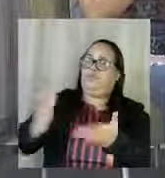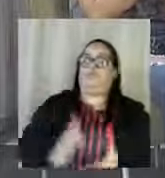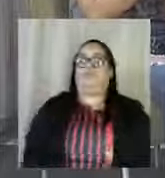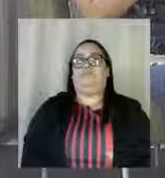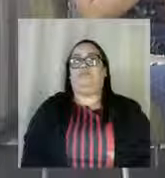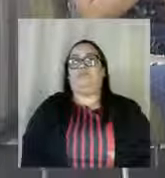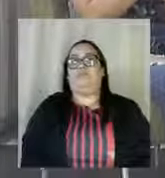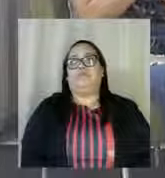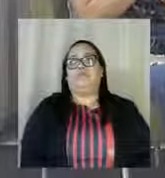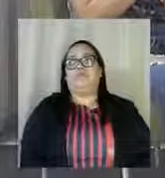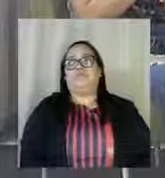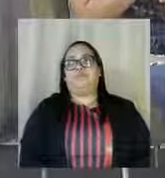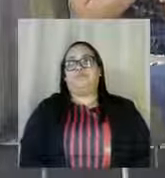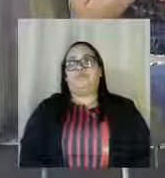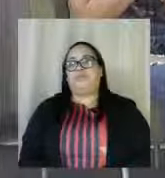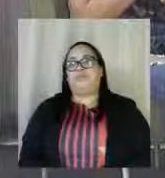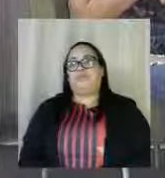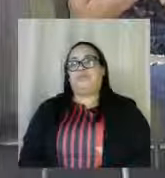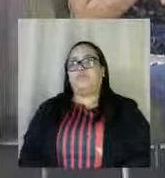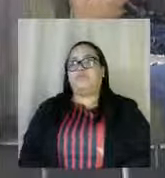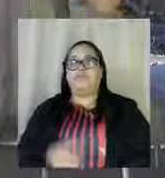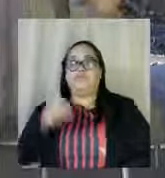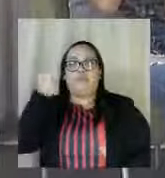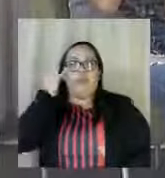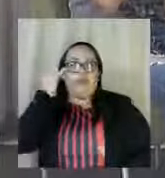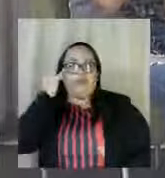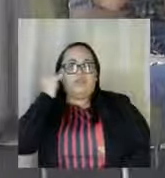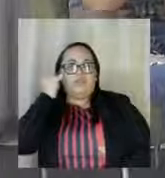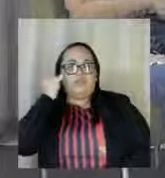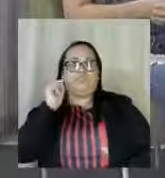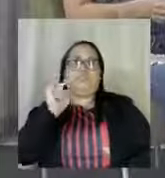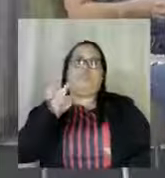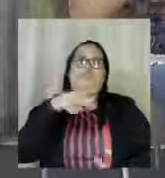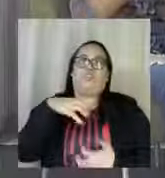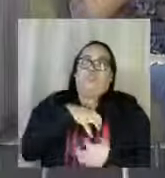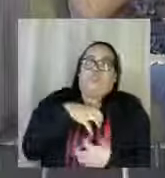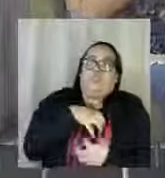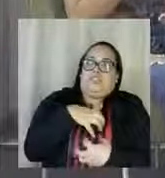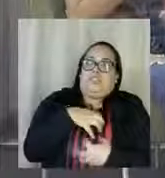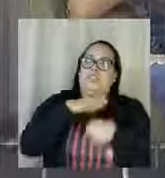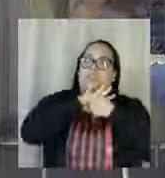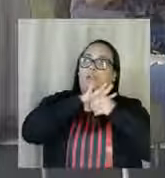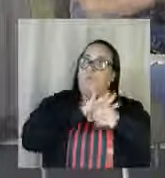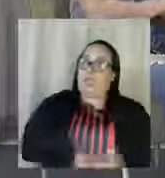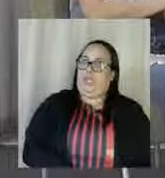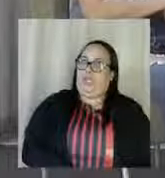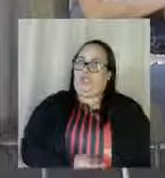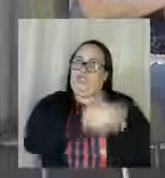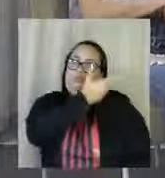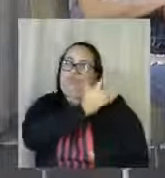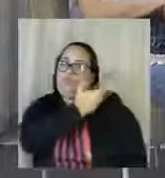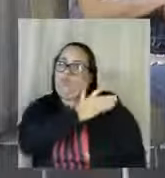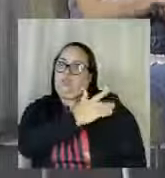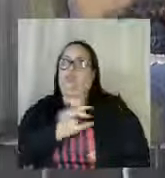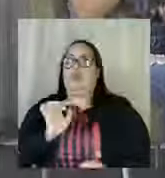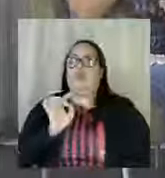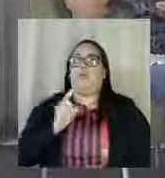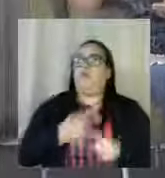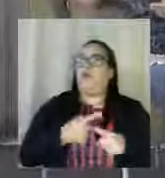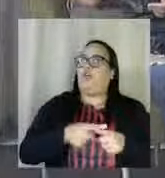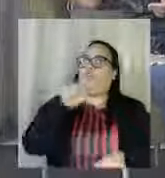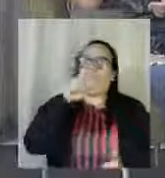Faz a pergunta de novo. Aline? Você sente algum preconceito, alguma rejeição por ser